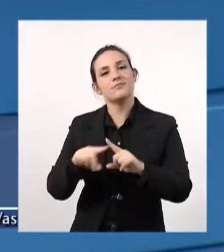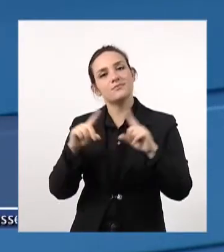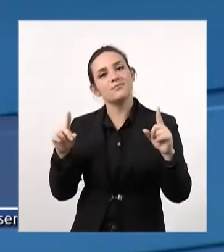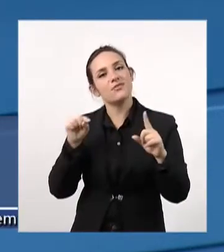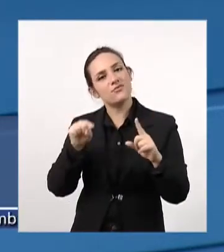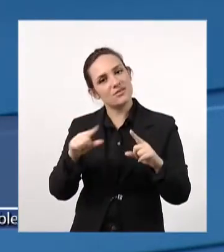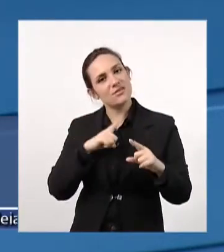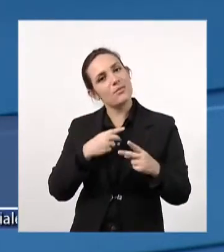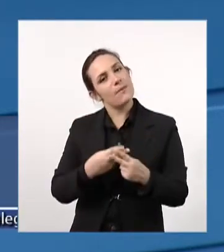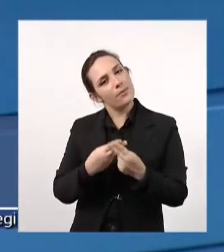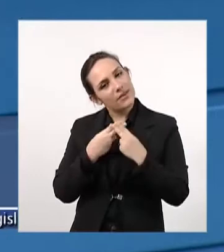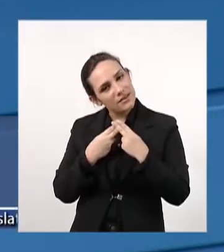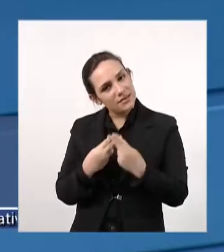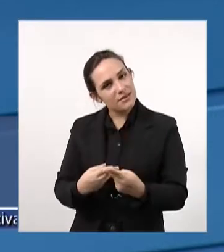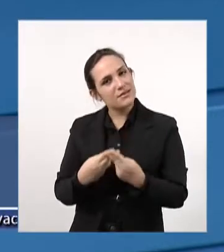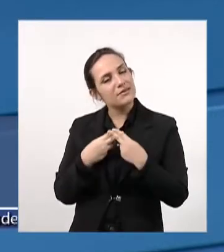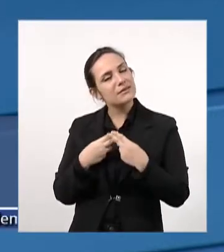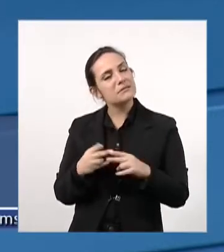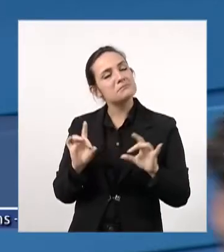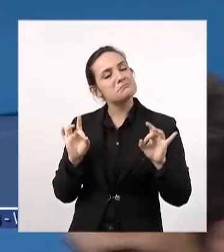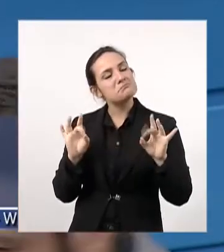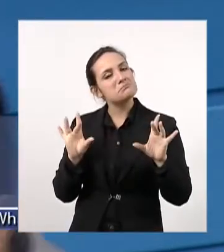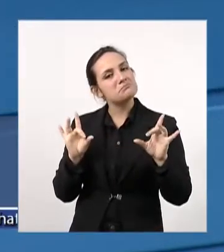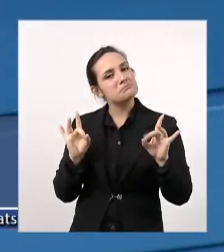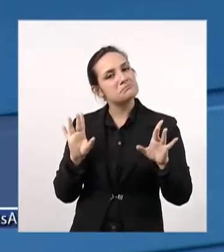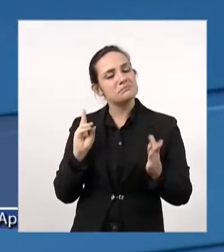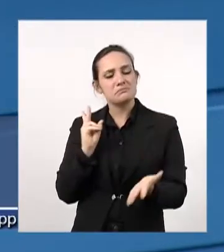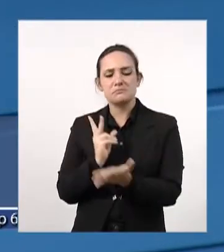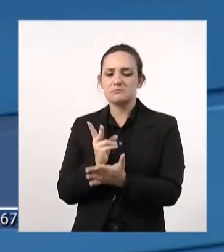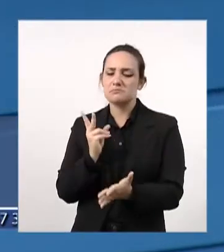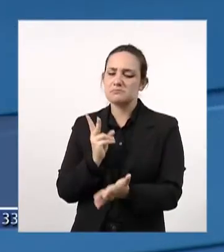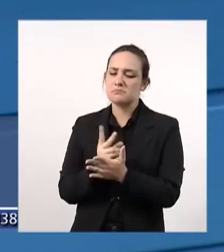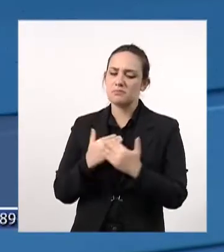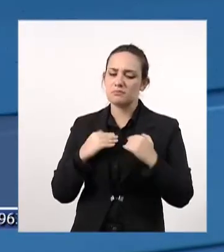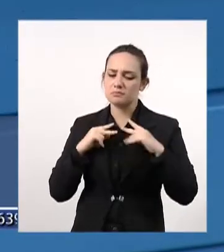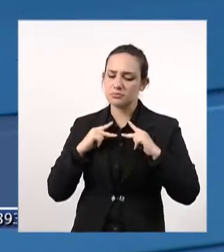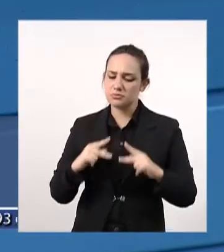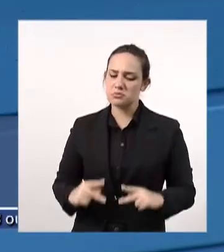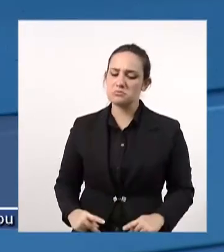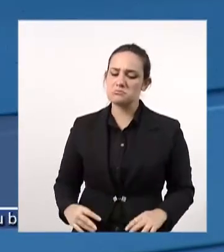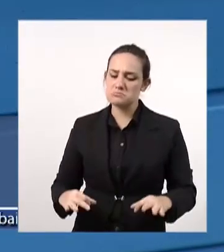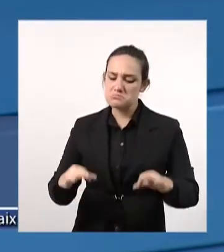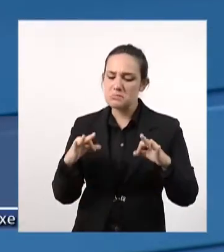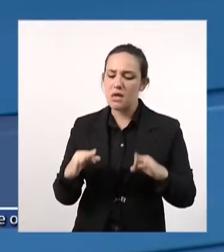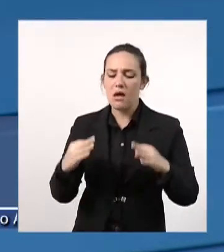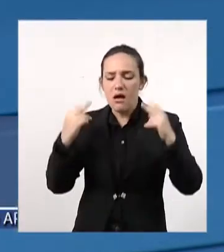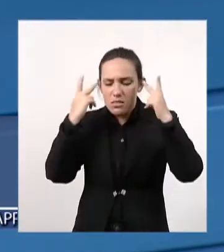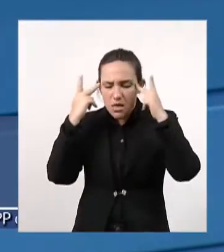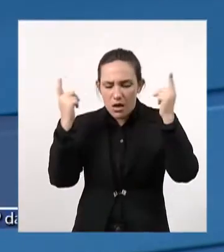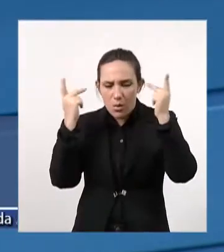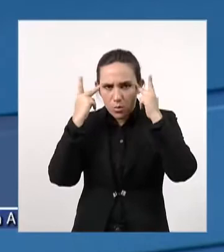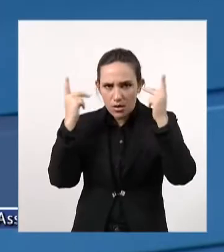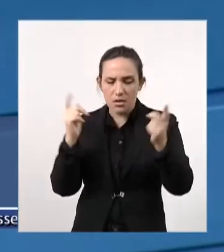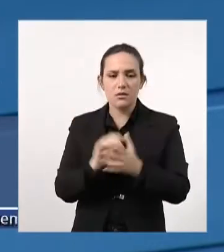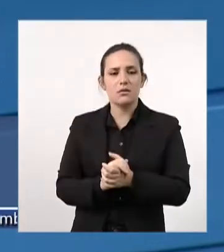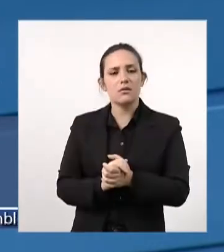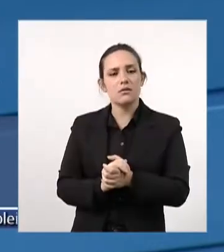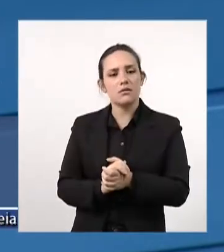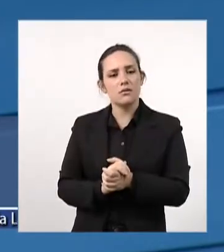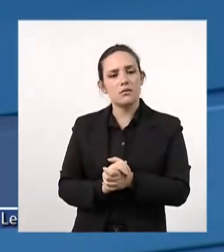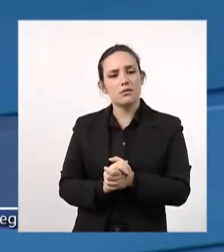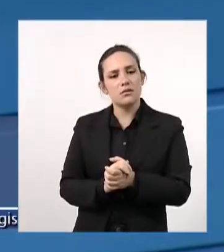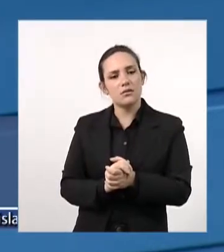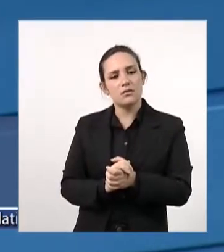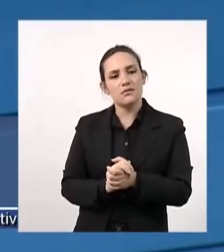é peculiar, sempre se postou de forma coesa, tranquila, defendendo, às